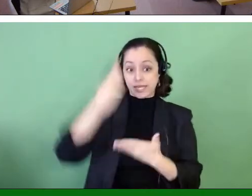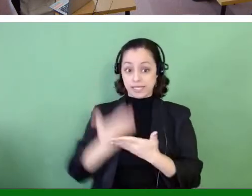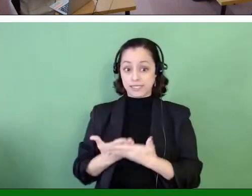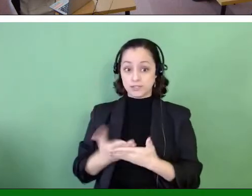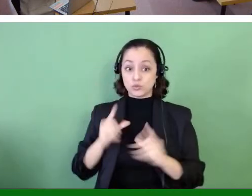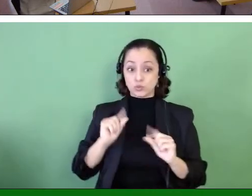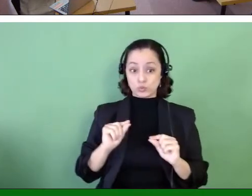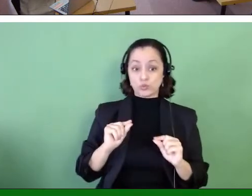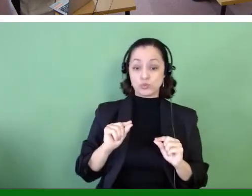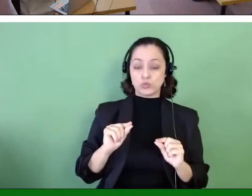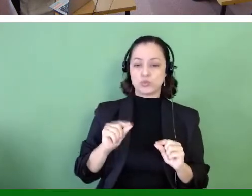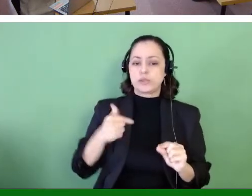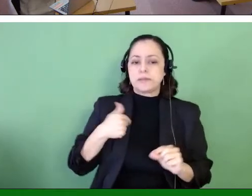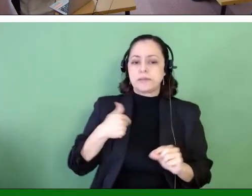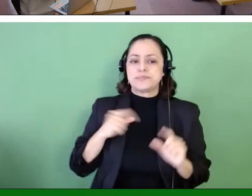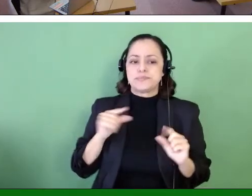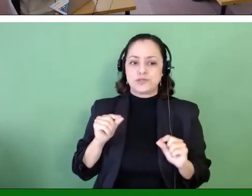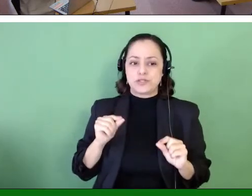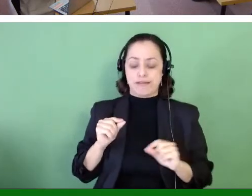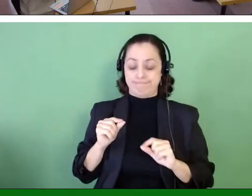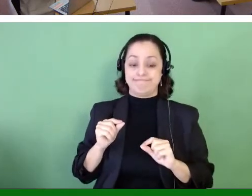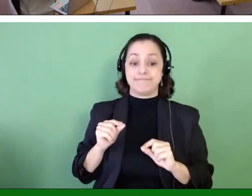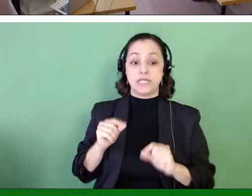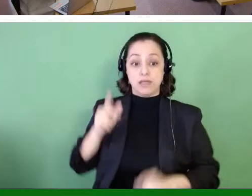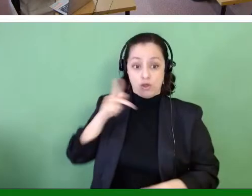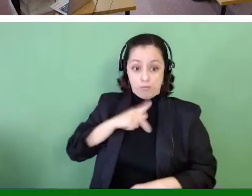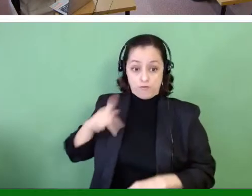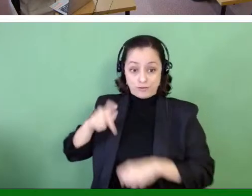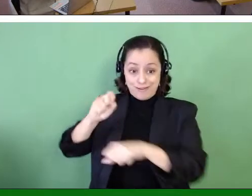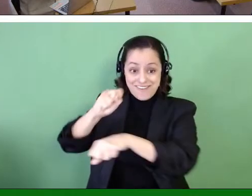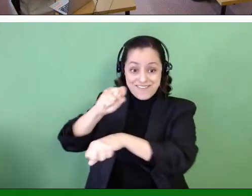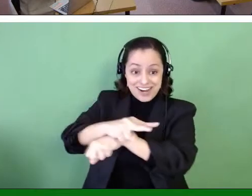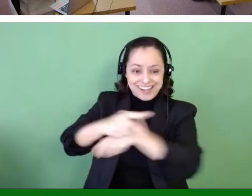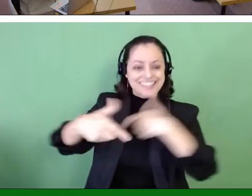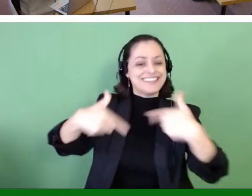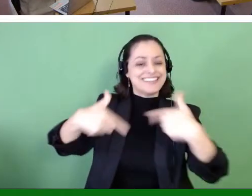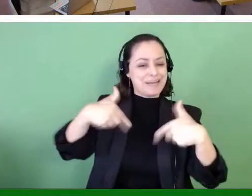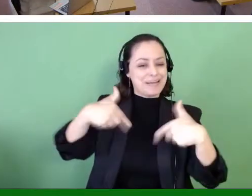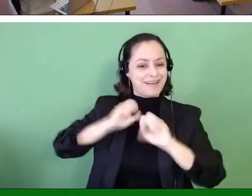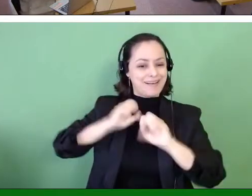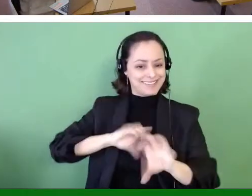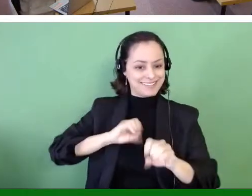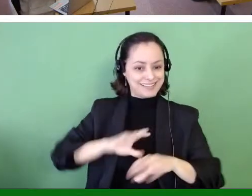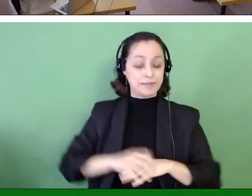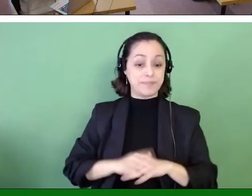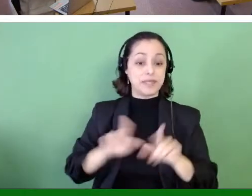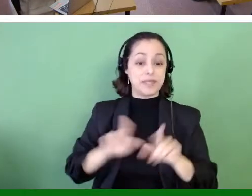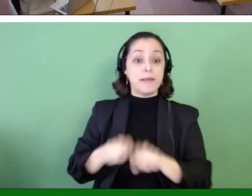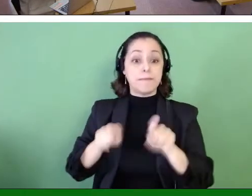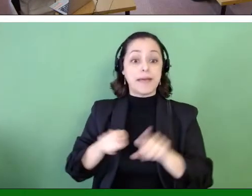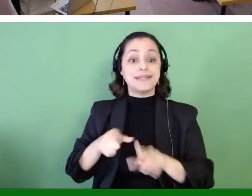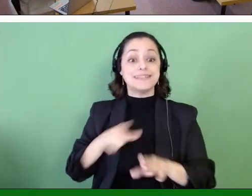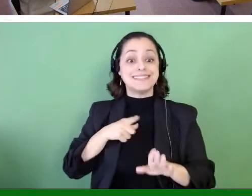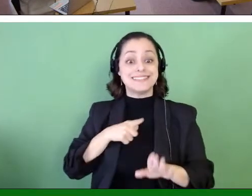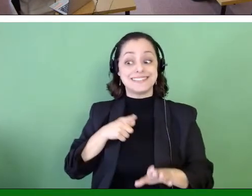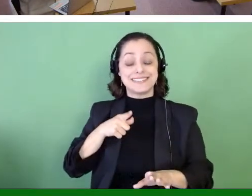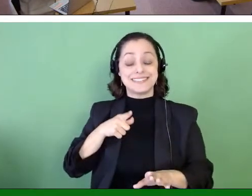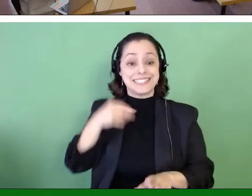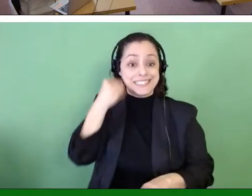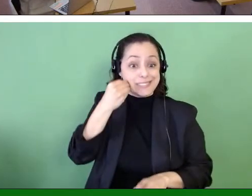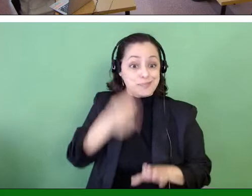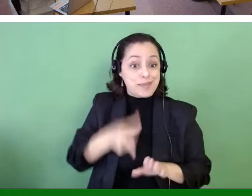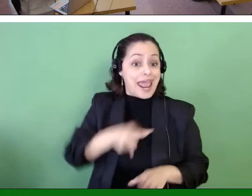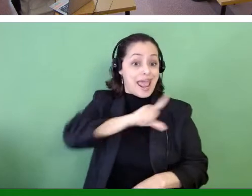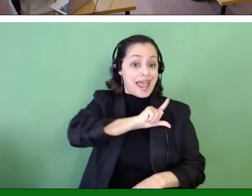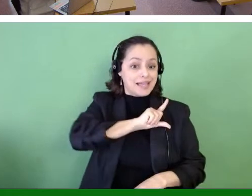eu cheguei à universidade como professora, aí falando um pouquinho da minha experiência, depois de passar muitos anos na escola. Então, eu trabalhei numa